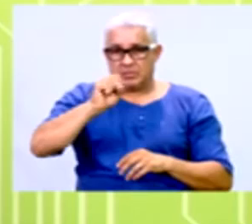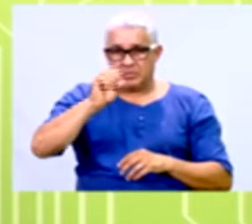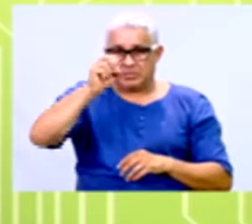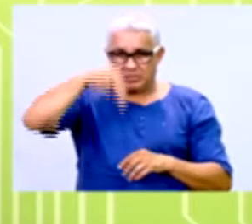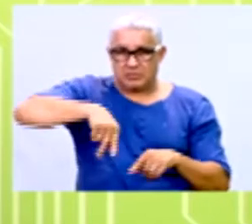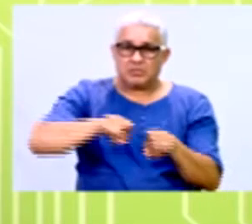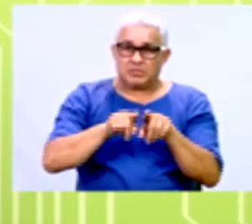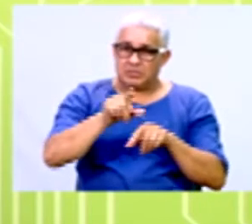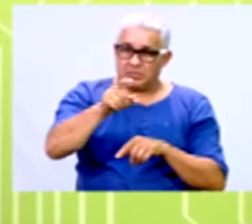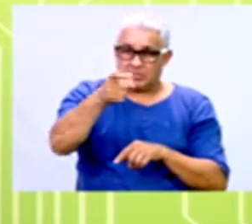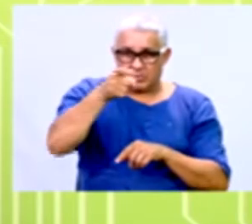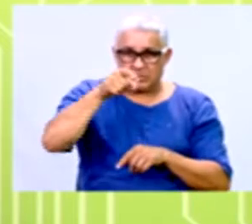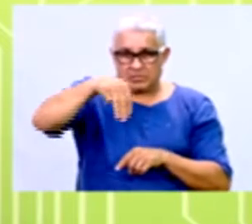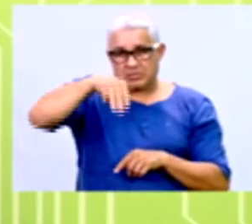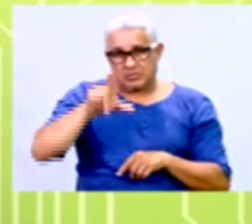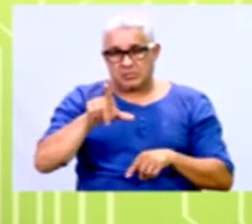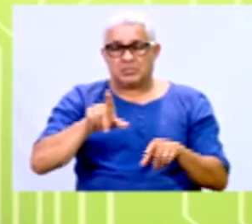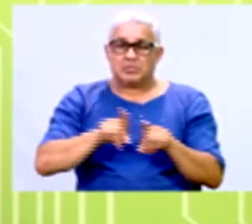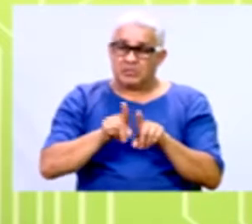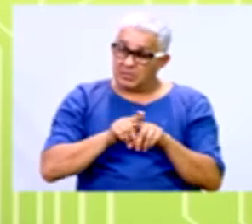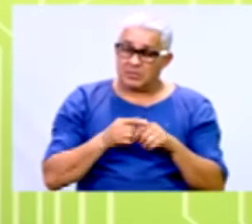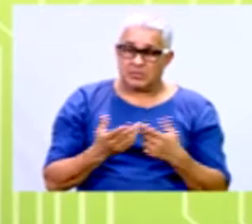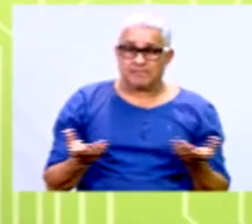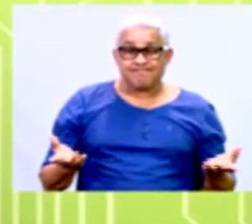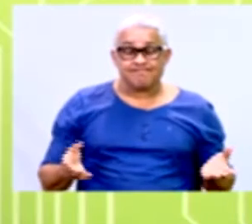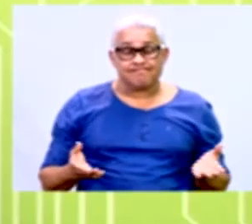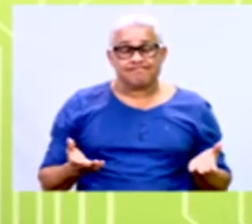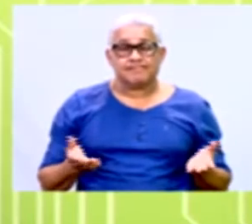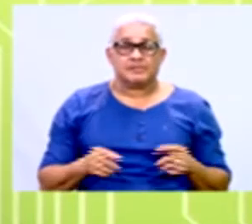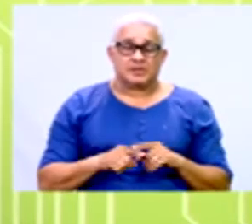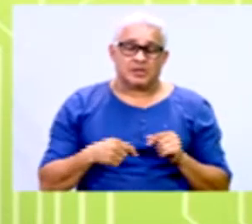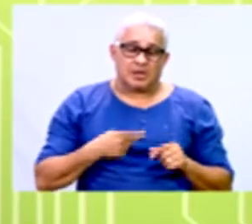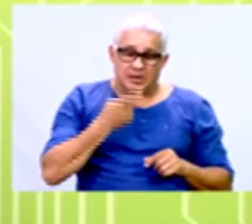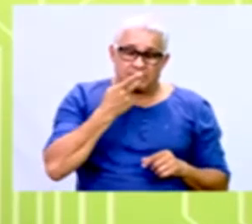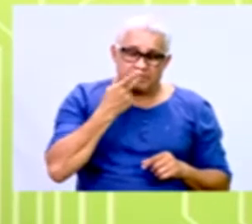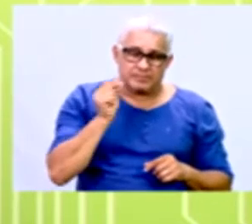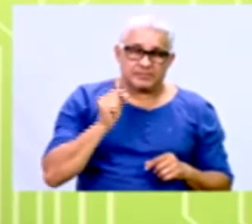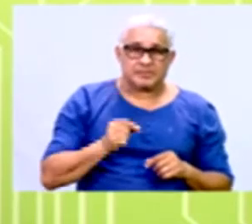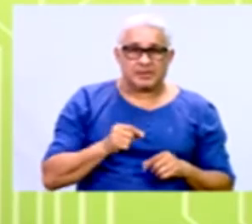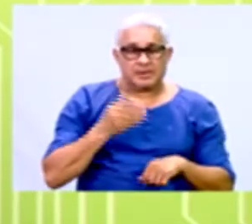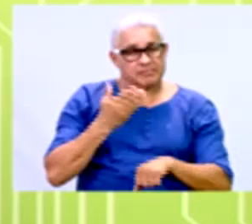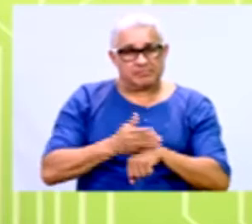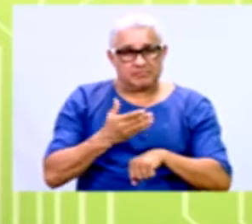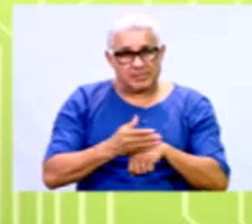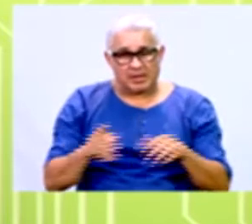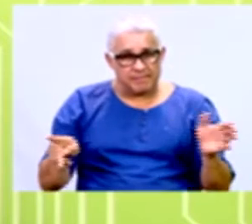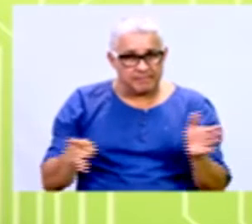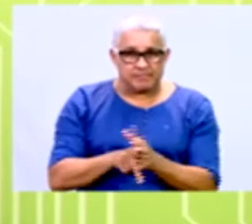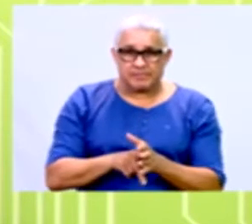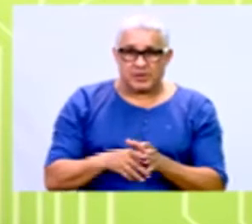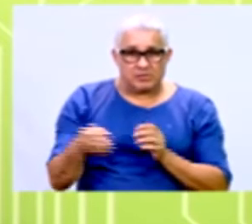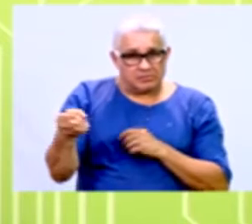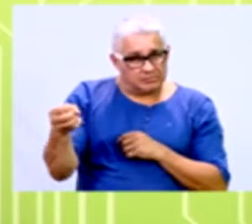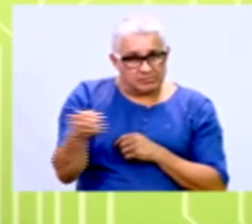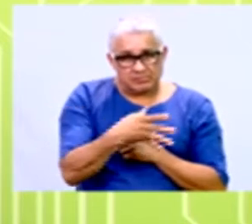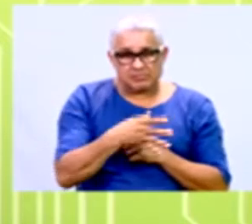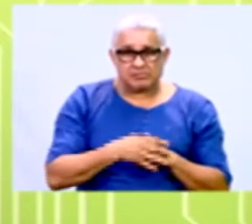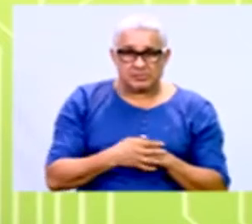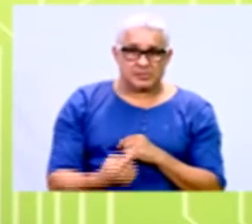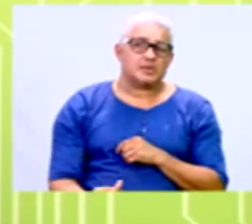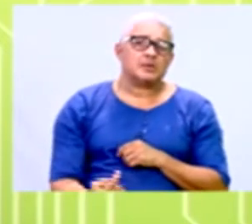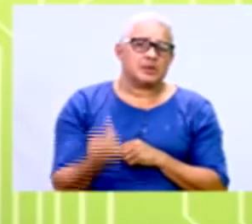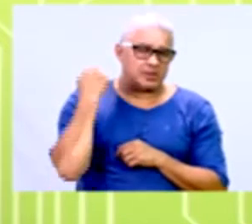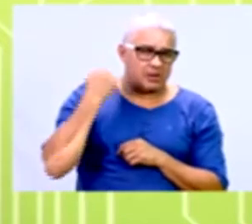XML também, né? Mas enfim, como eu falei, né, são práticas novas, né, que já foram